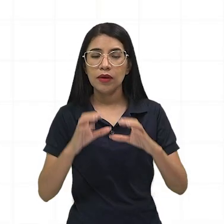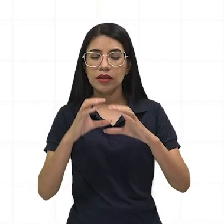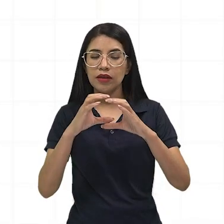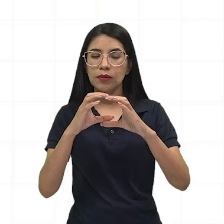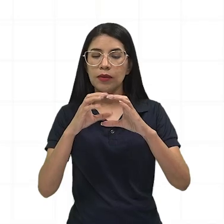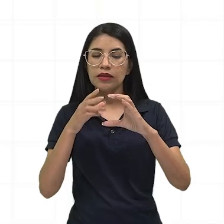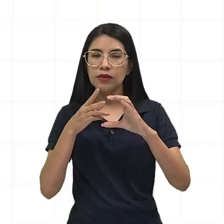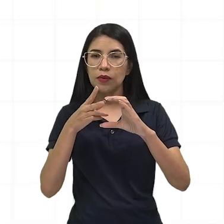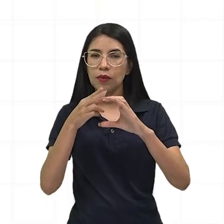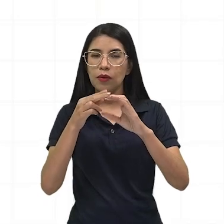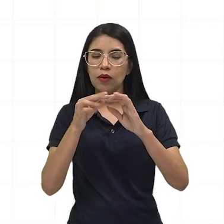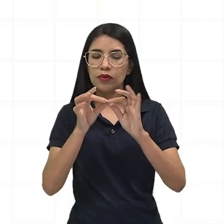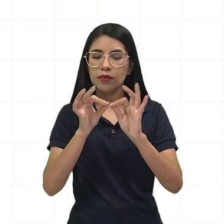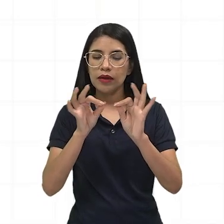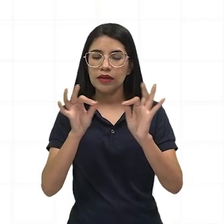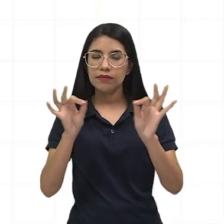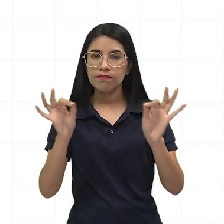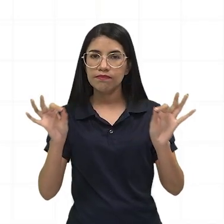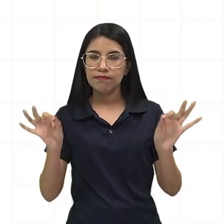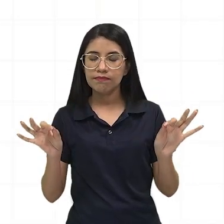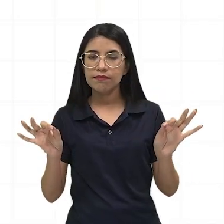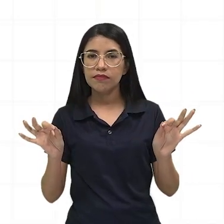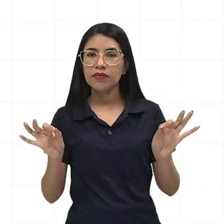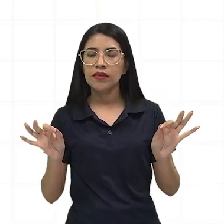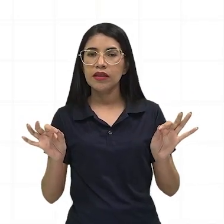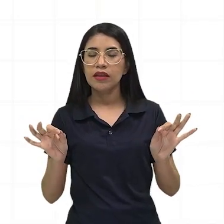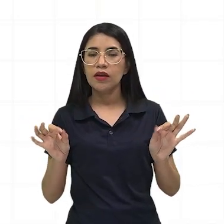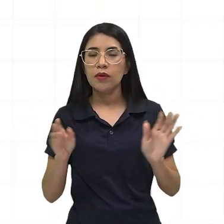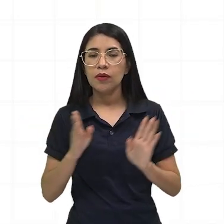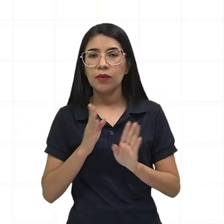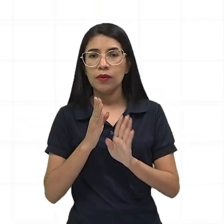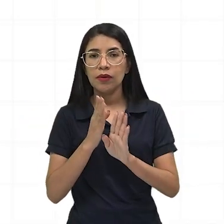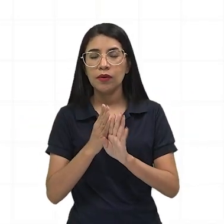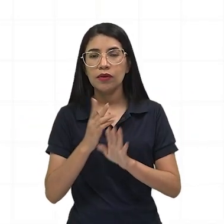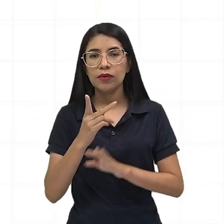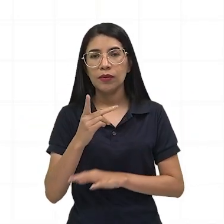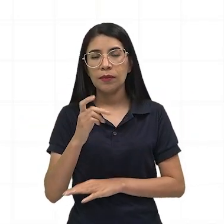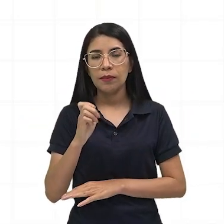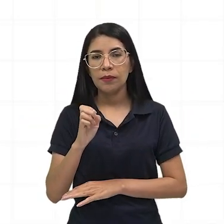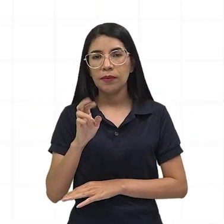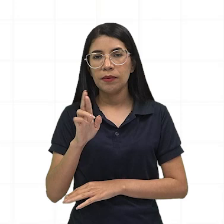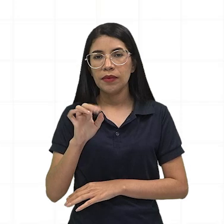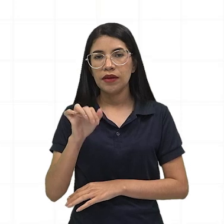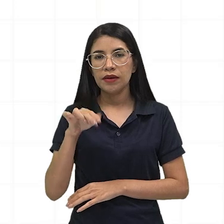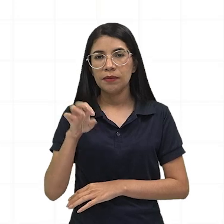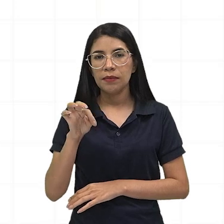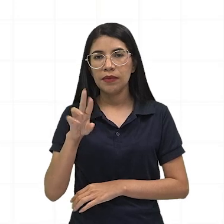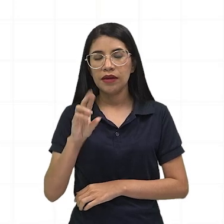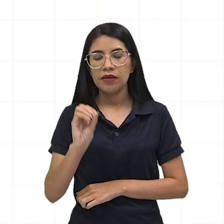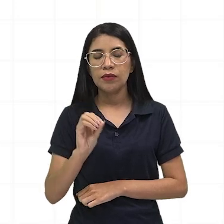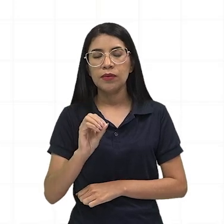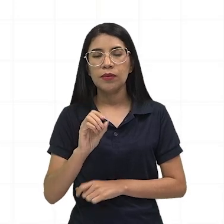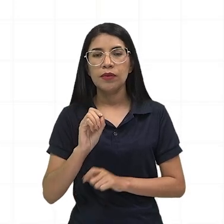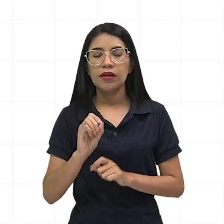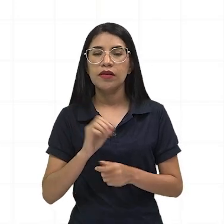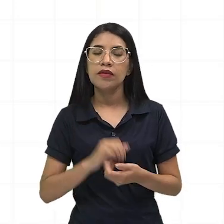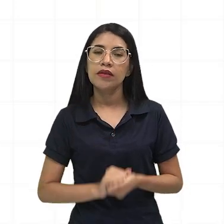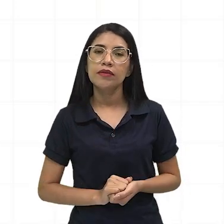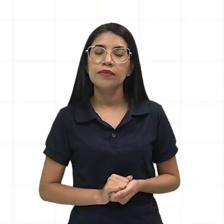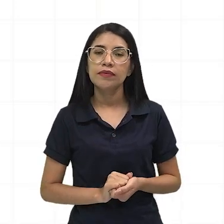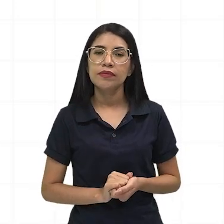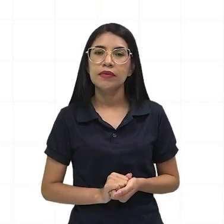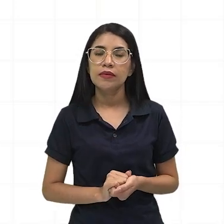estico, eu estou diante do perímetro. Então, o perímetro é 2